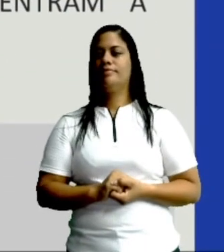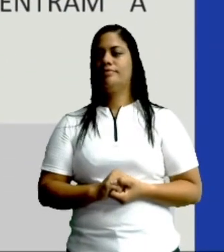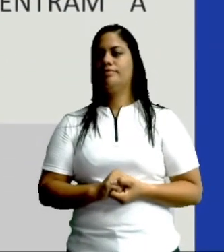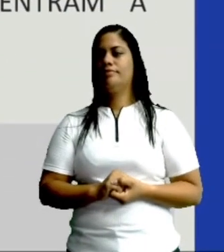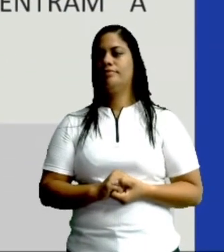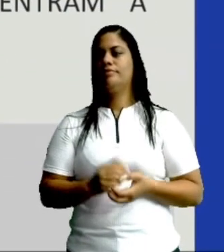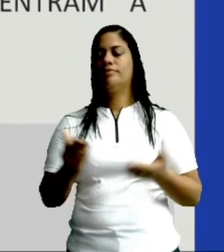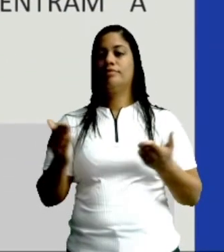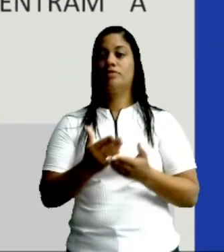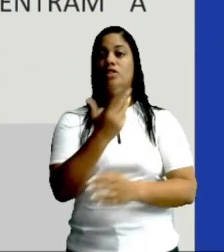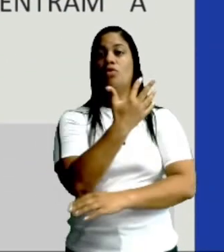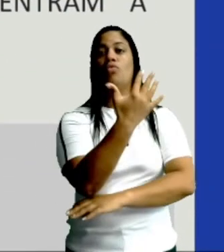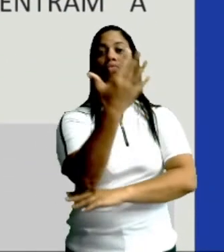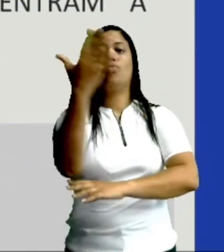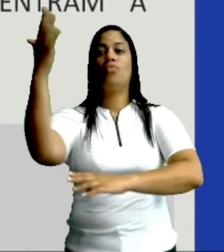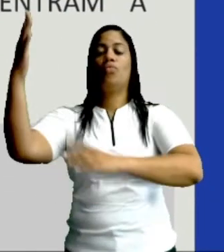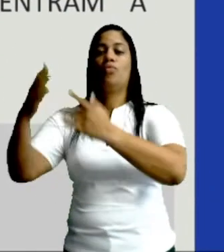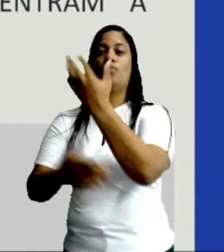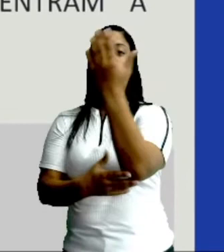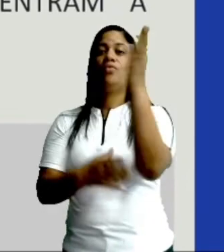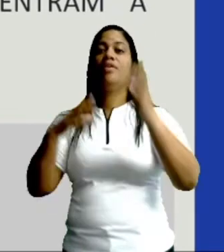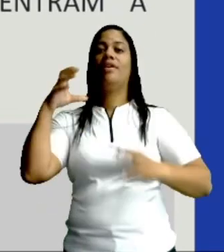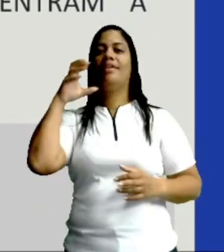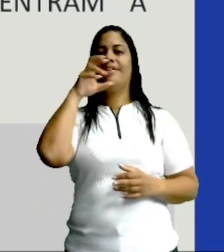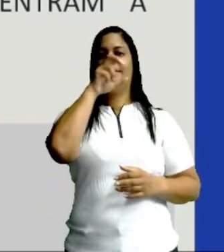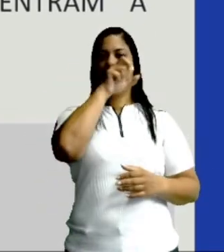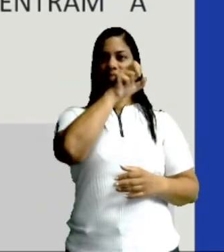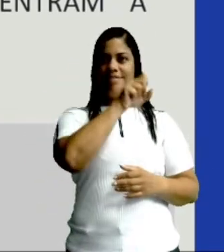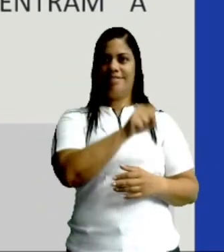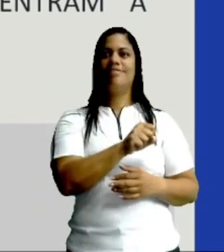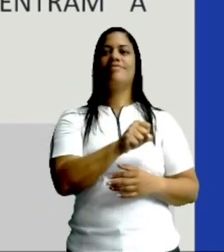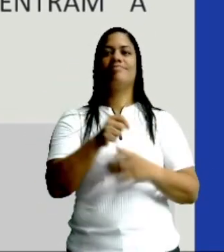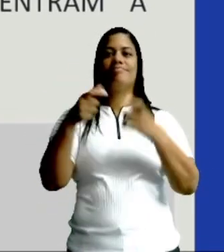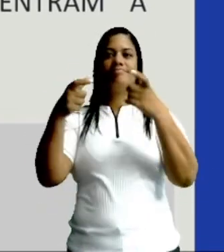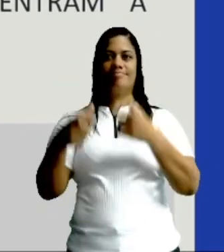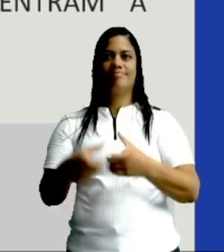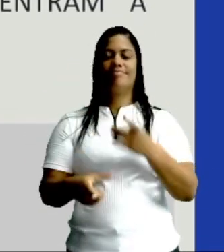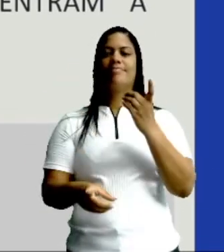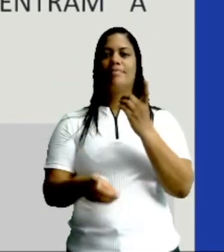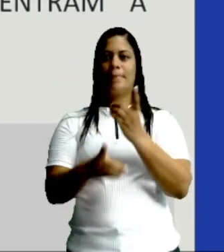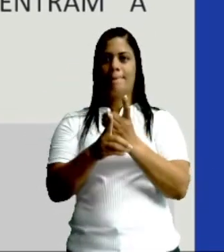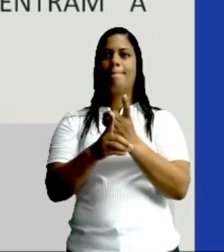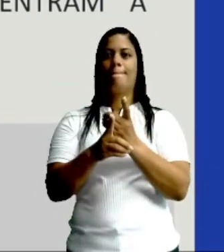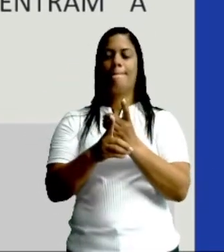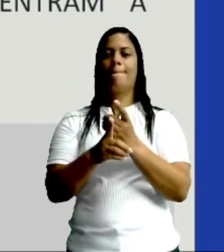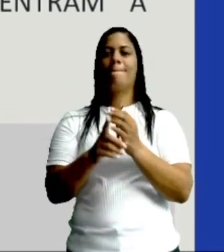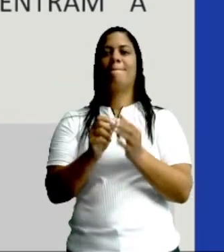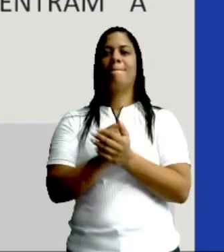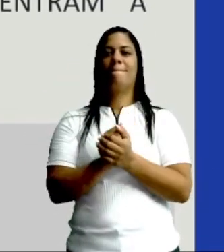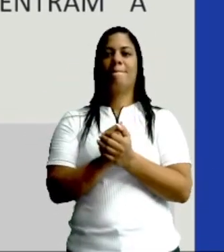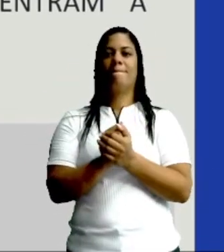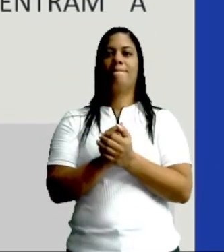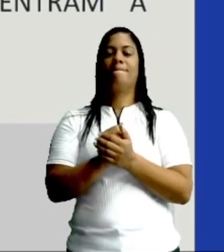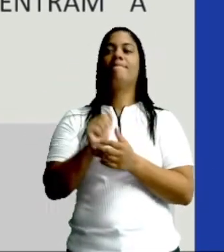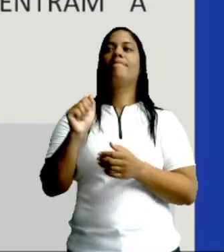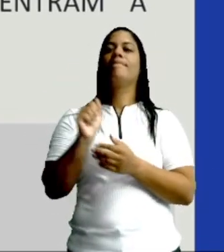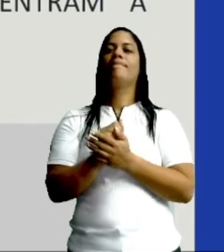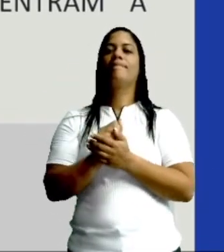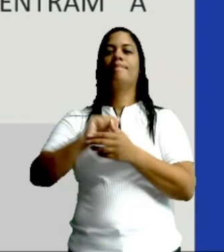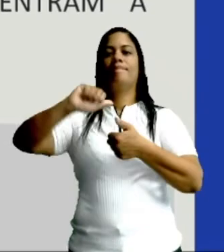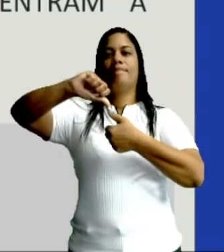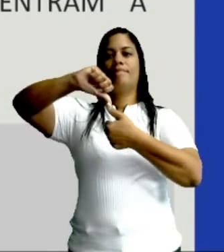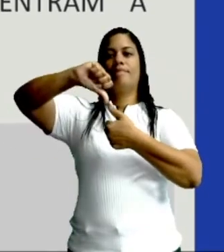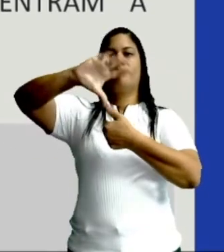Então, vamos falar um pouquinho da floresta tropical. Essas se localizam geograficamente em geral na América do Sul,